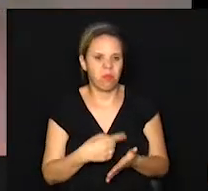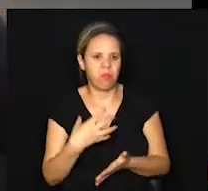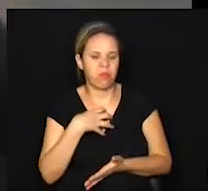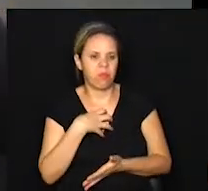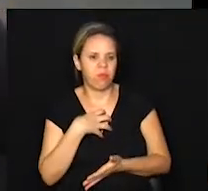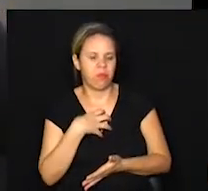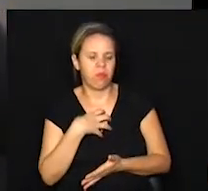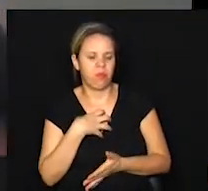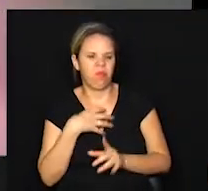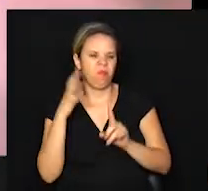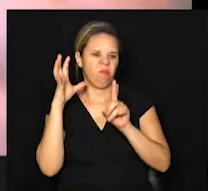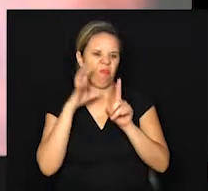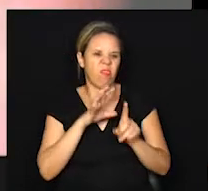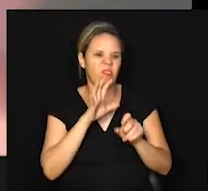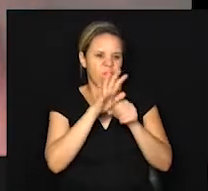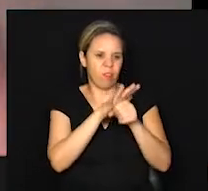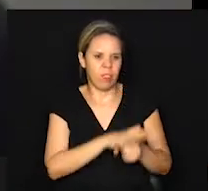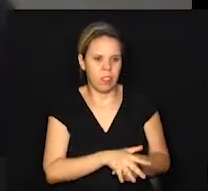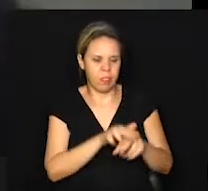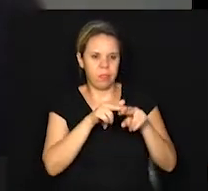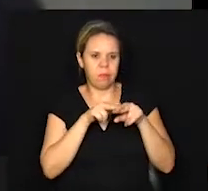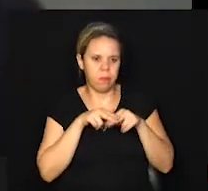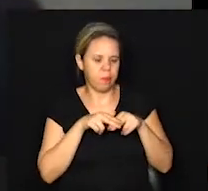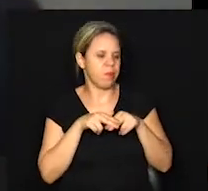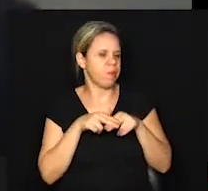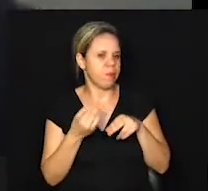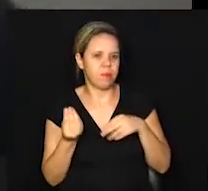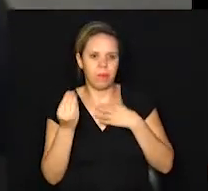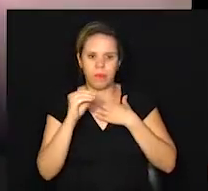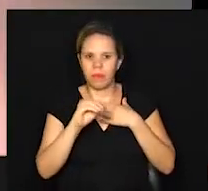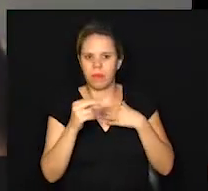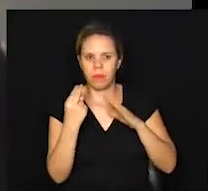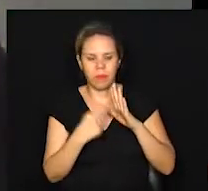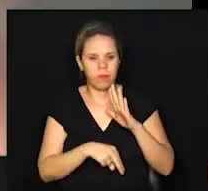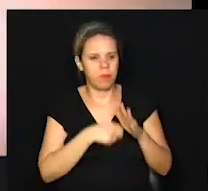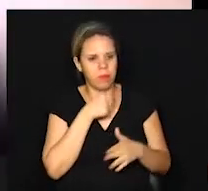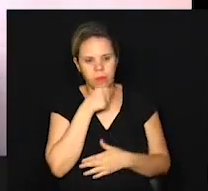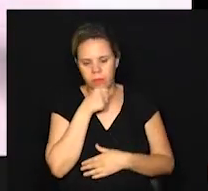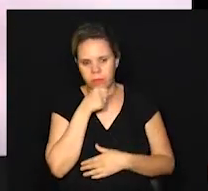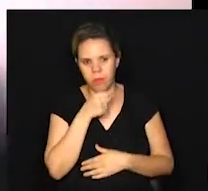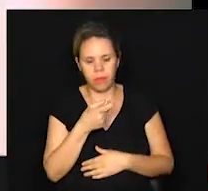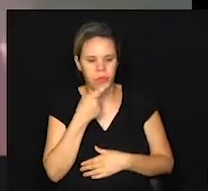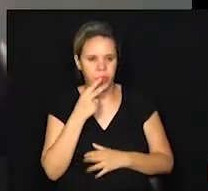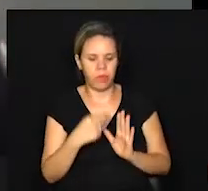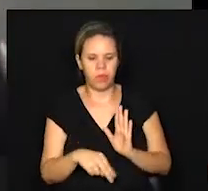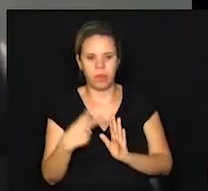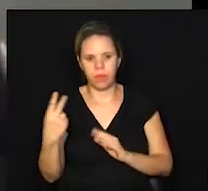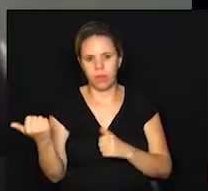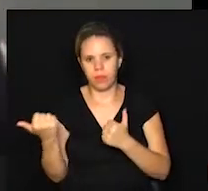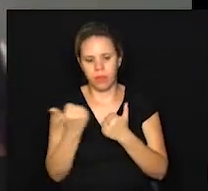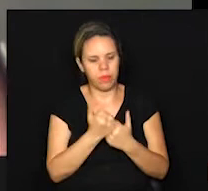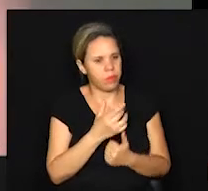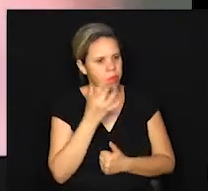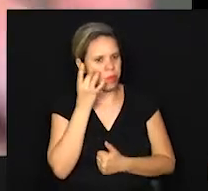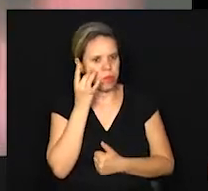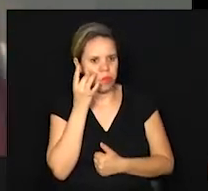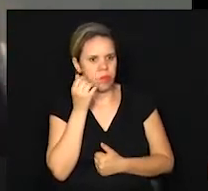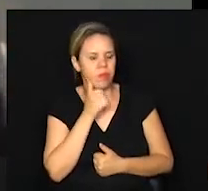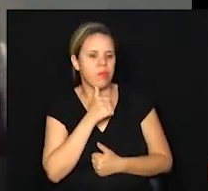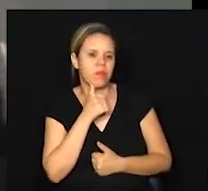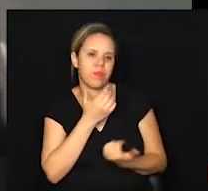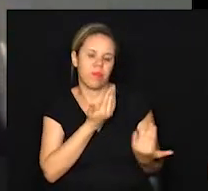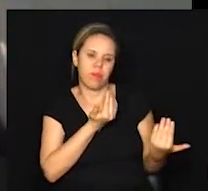mais intimidada ainda, por isso que ela não colocou o nome na reportagem, por isso que eu estou aqui falando em nome dela e não está ela pessoalmente. É uma